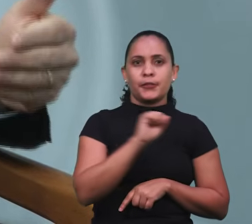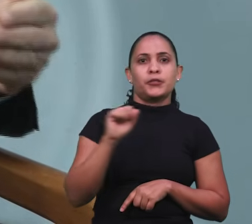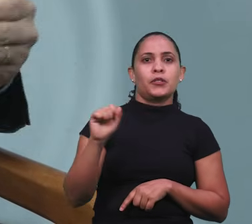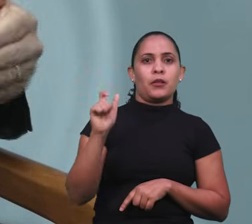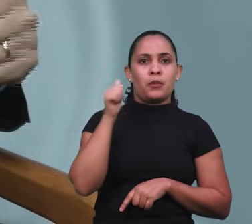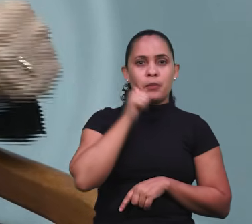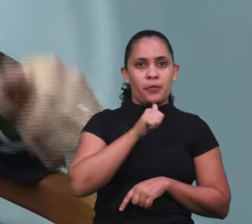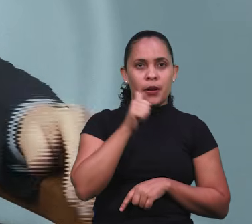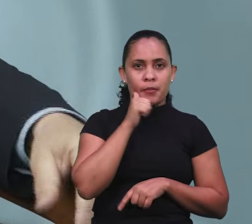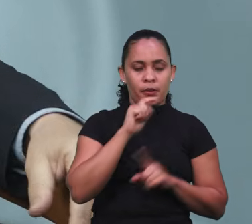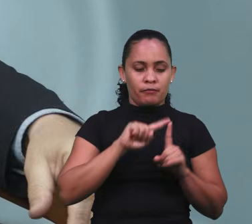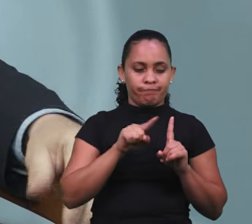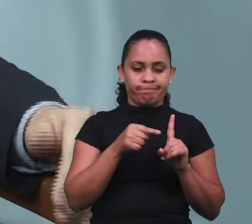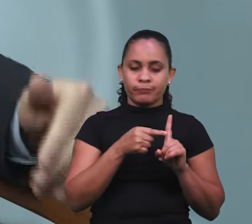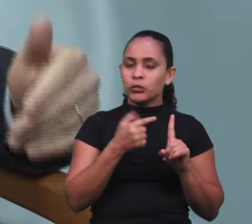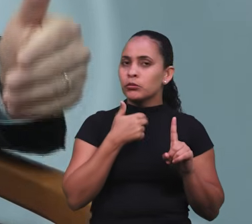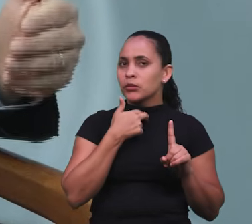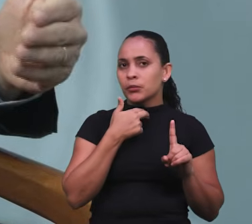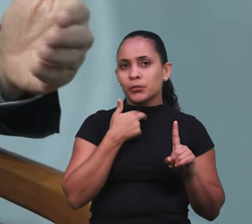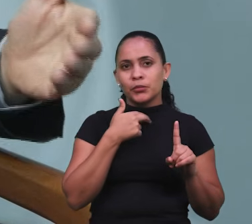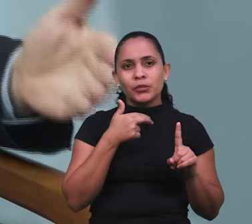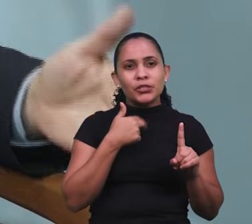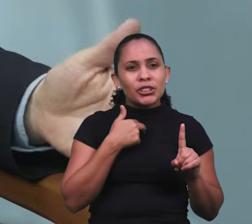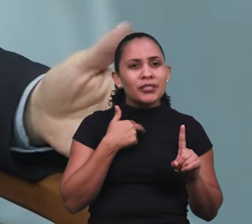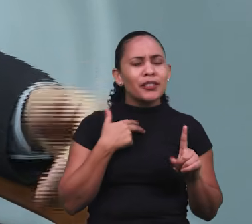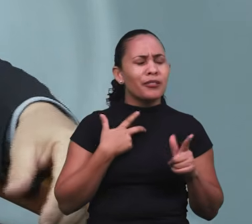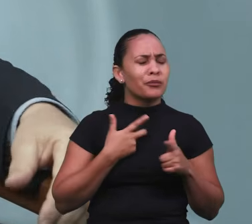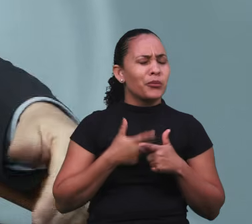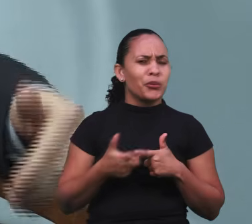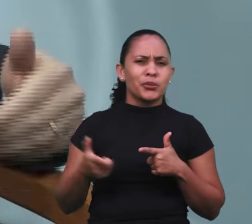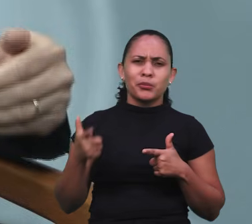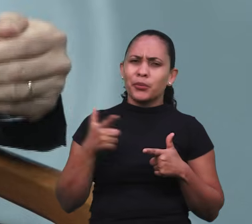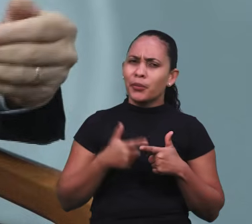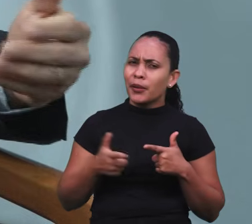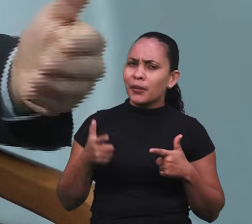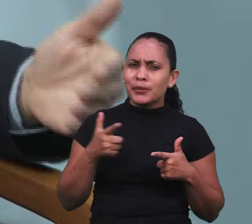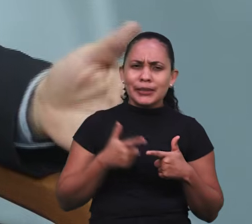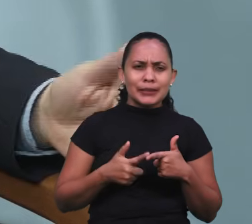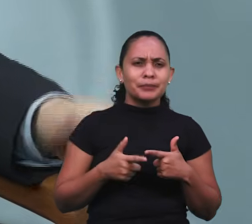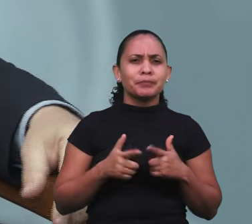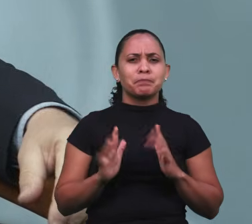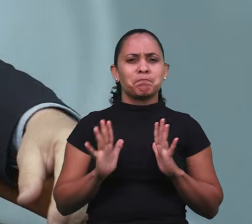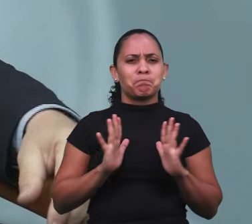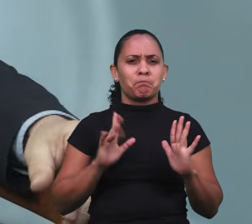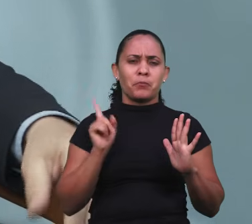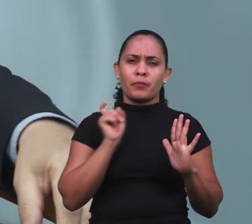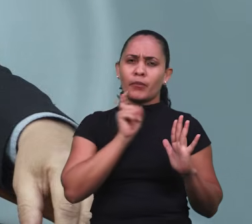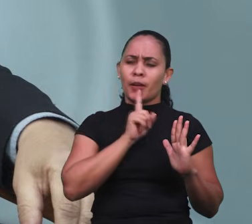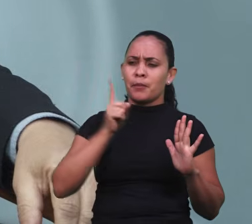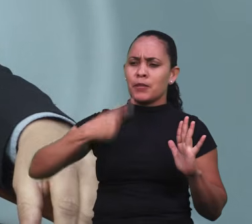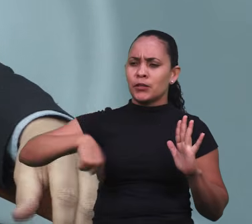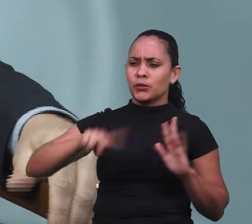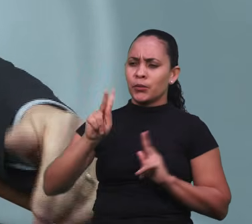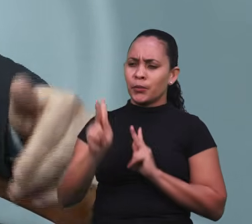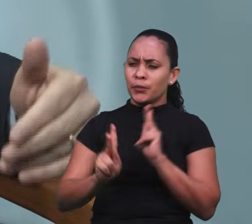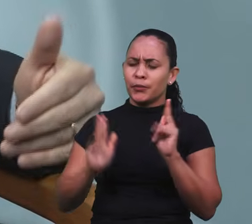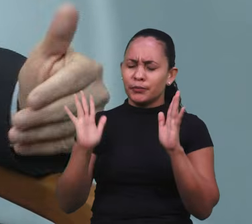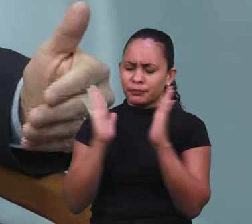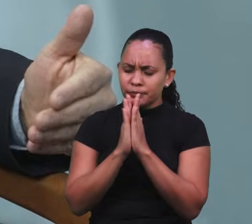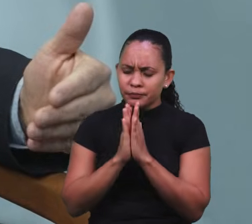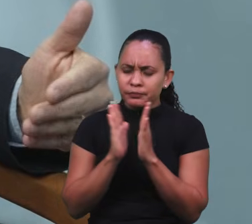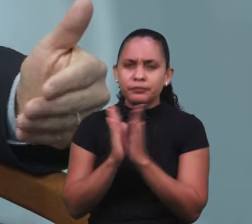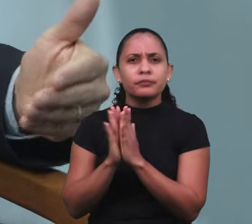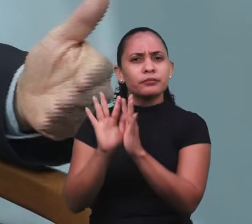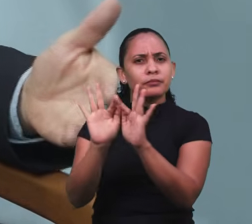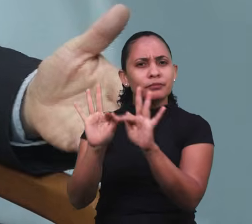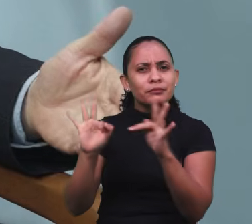rapidamente, uma irmã que não podia gerar, teve muitas complicações na sua gestação, mas a igreja